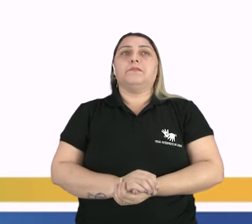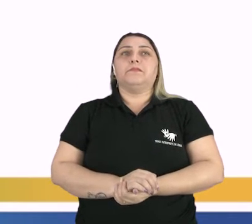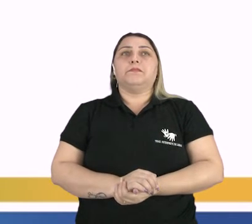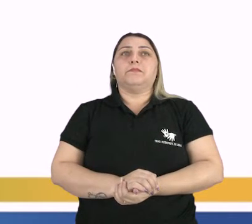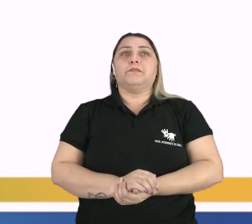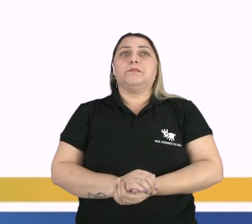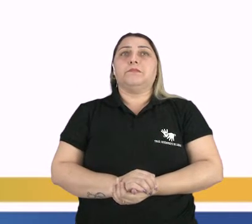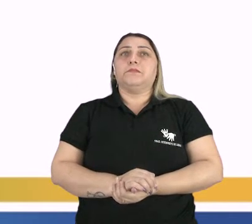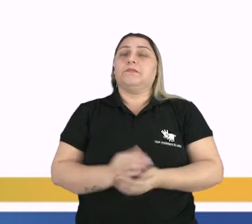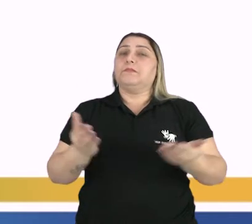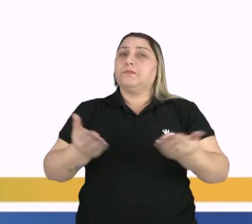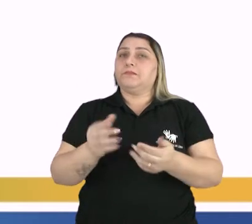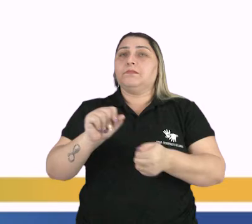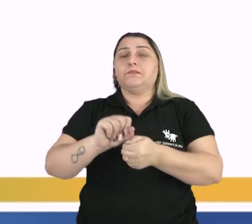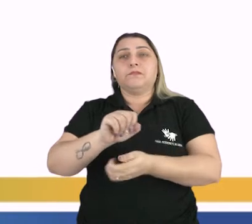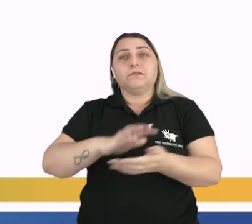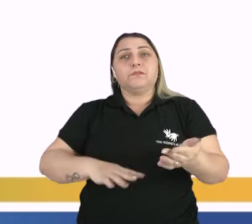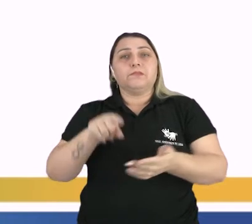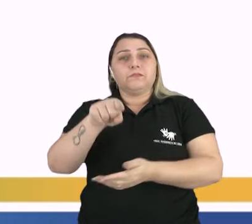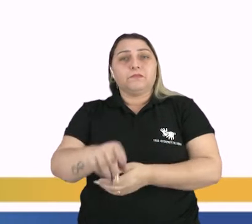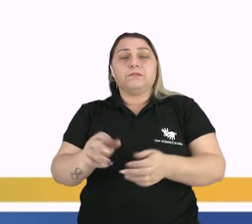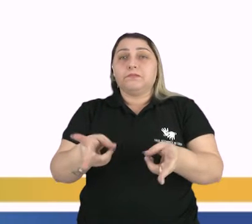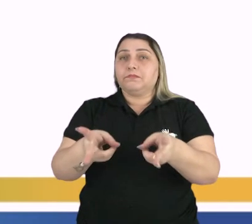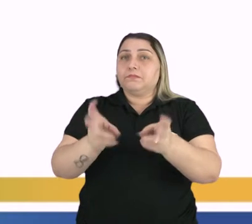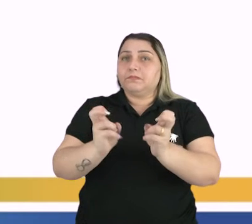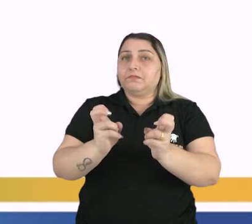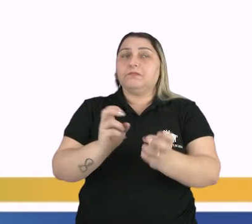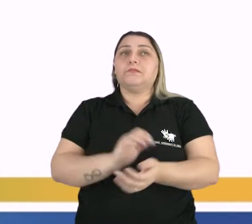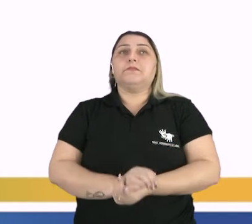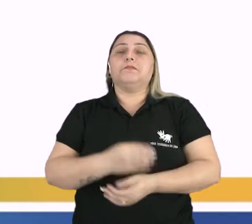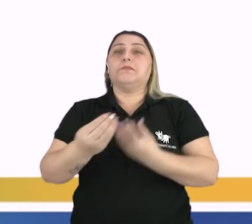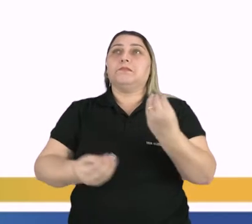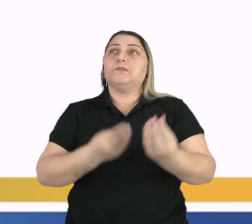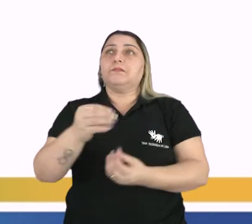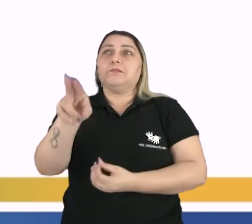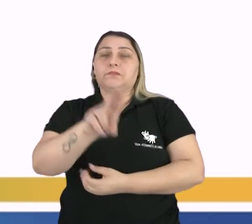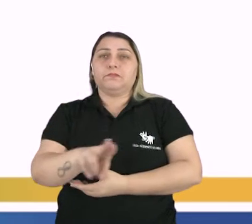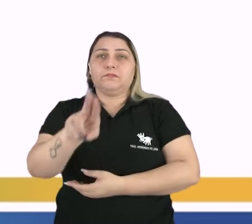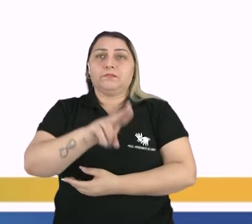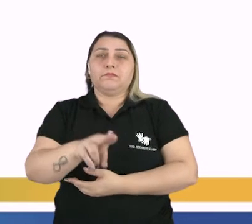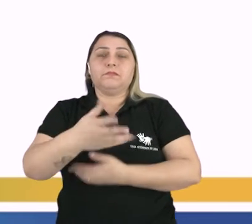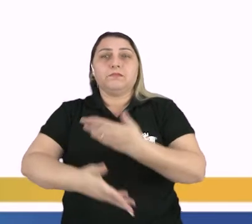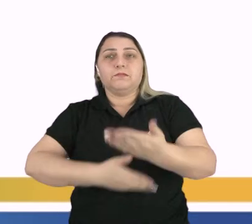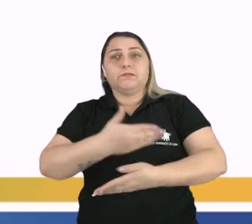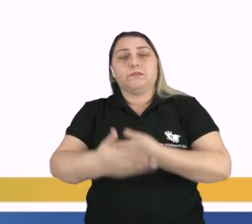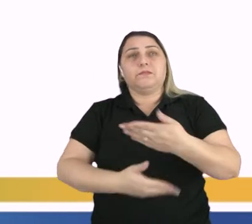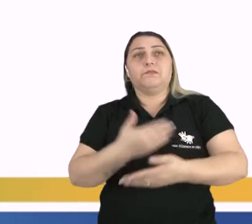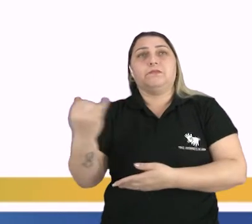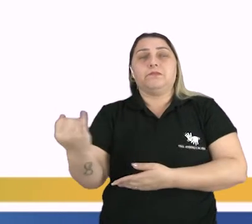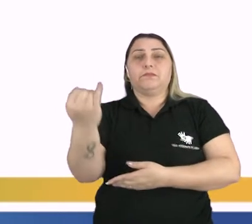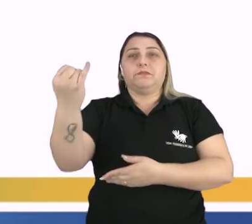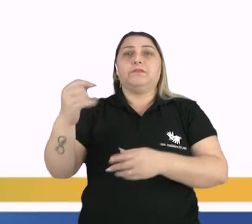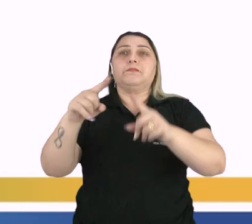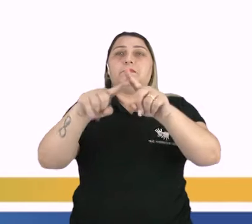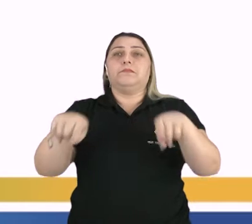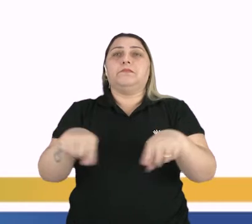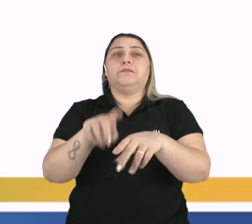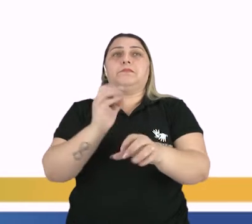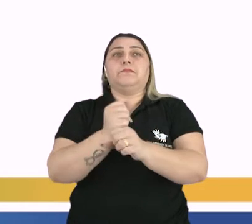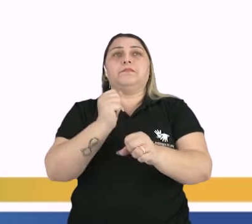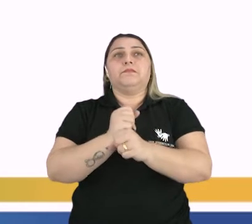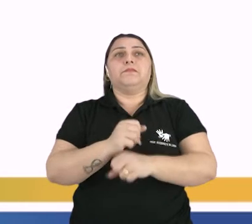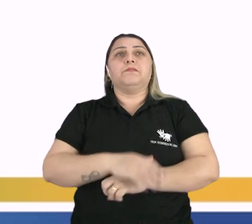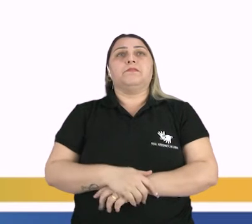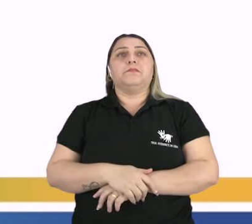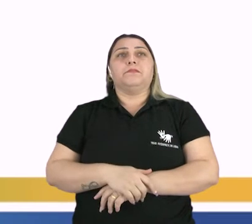trigonometria. Agora vamos fazer um exercício para que você perceba como é que nós utilizamos a relação fundamental da trigonometria.